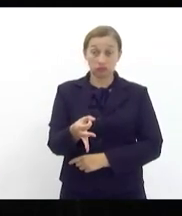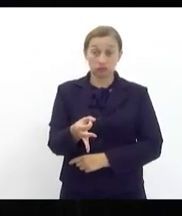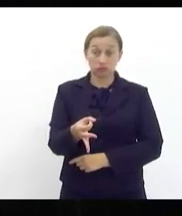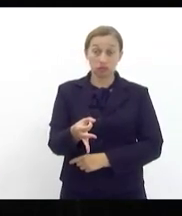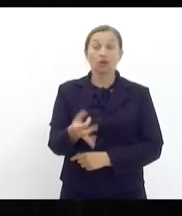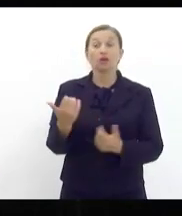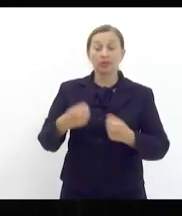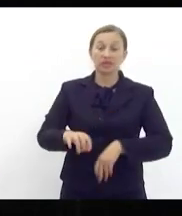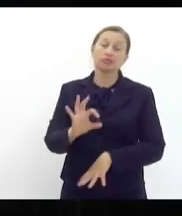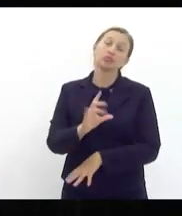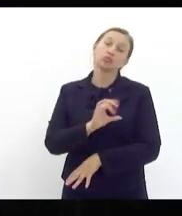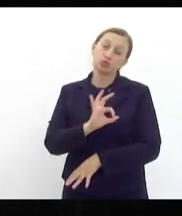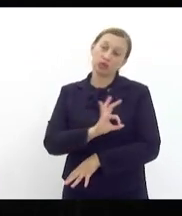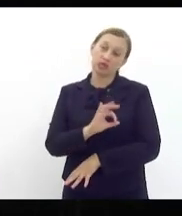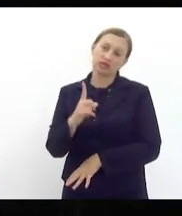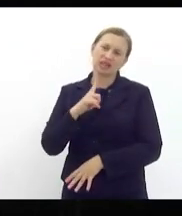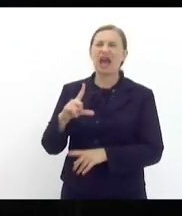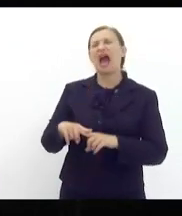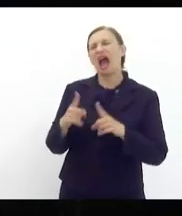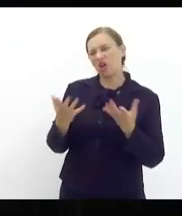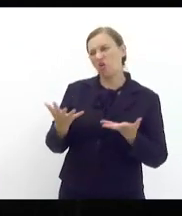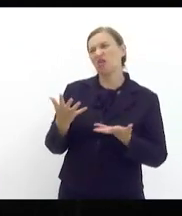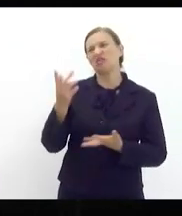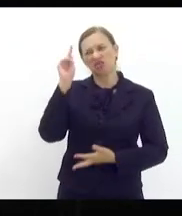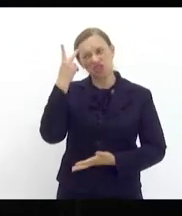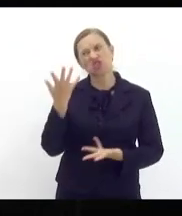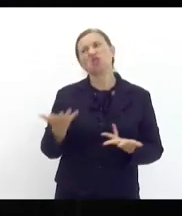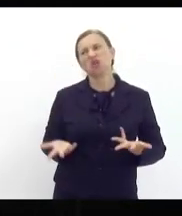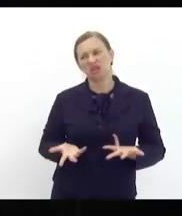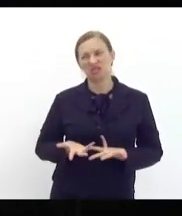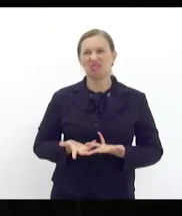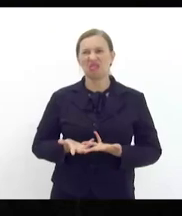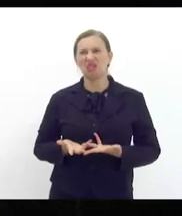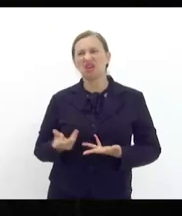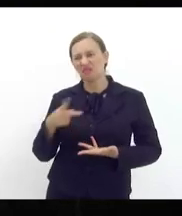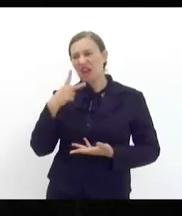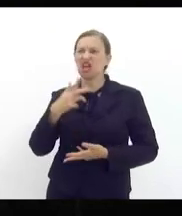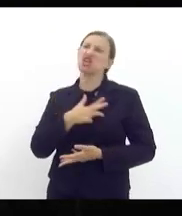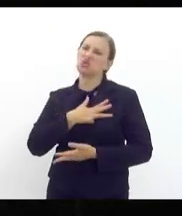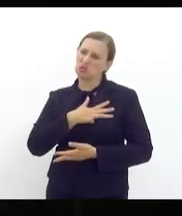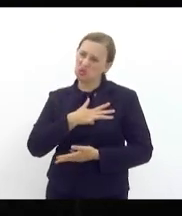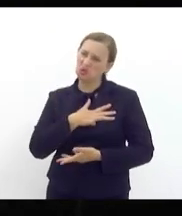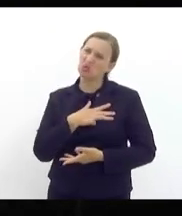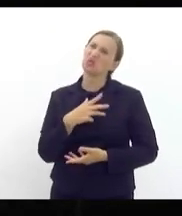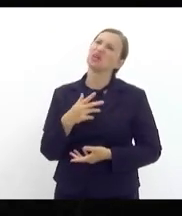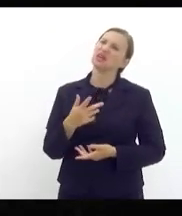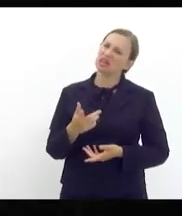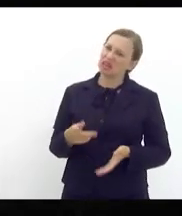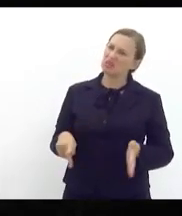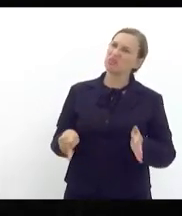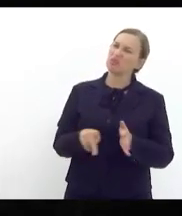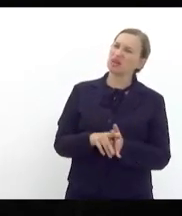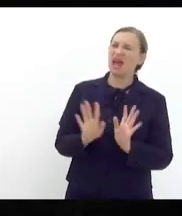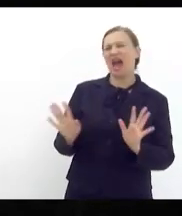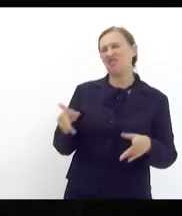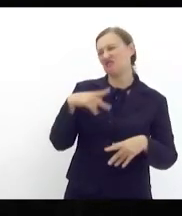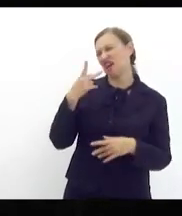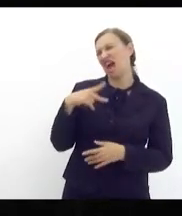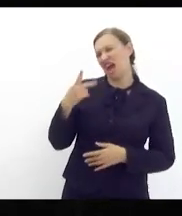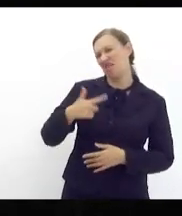temos que ter polícia agora não vem que essa historinha para boi dormir de que Lula tem associação eu não vou nem ficar